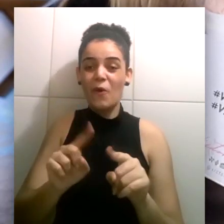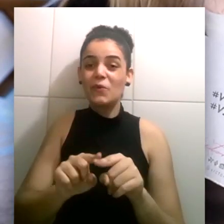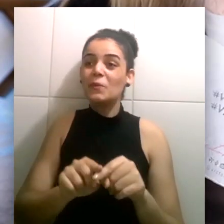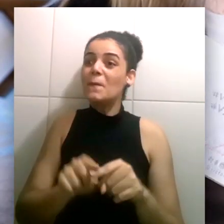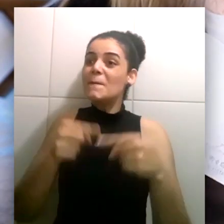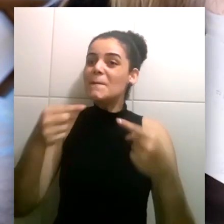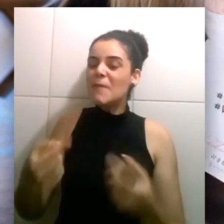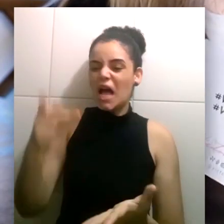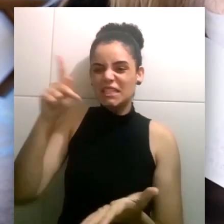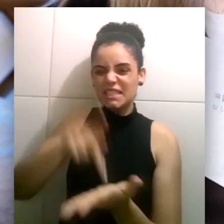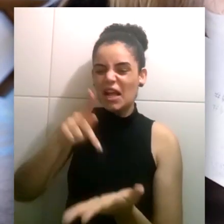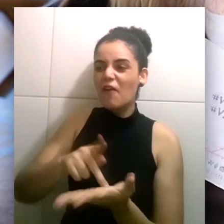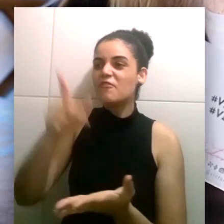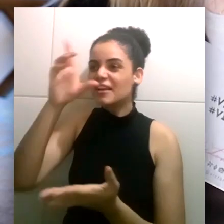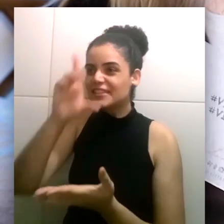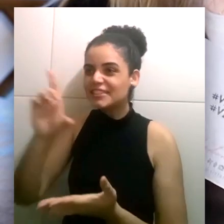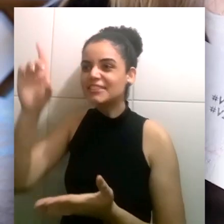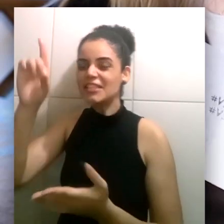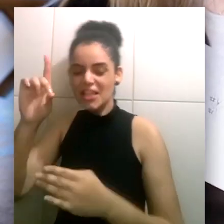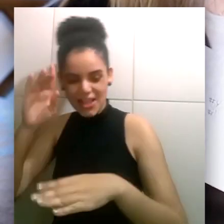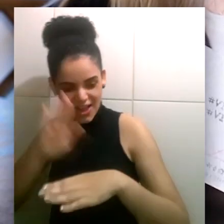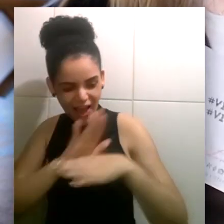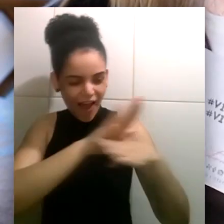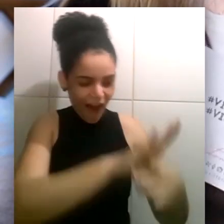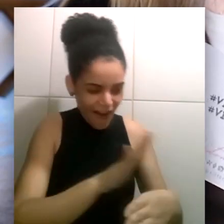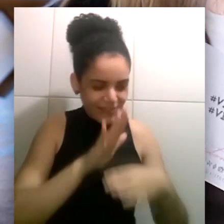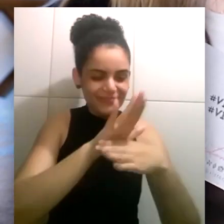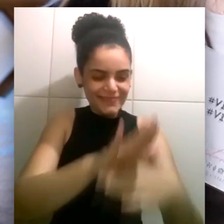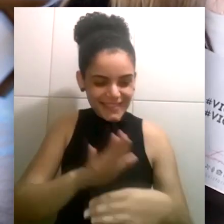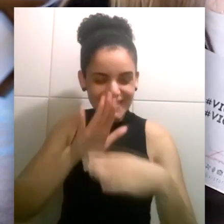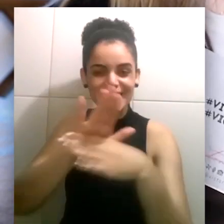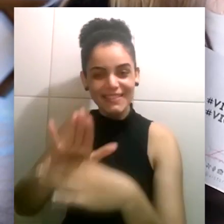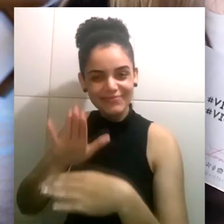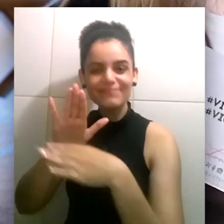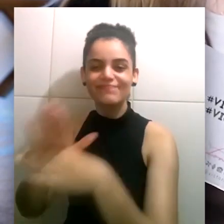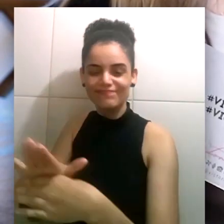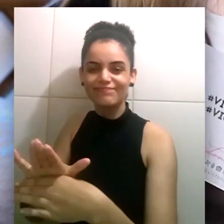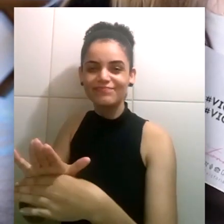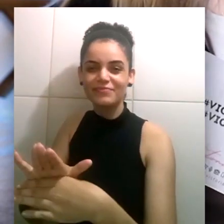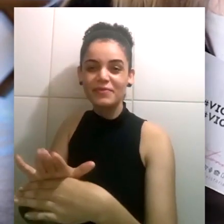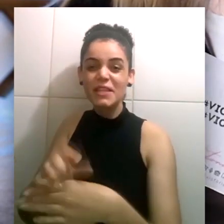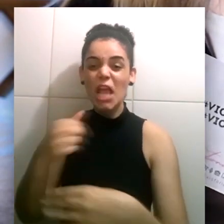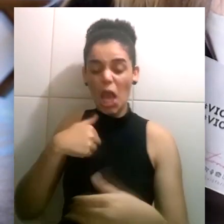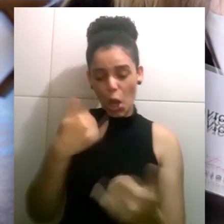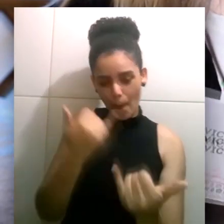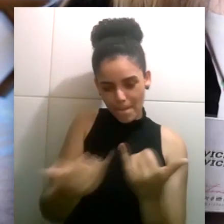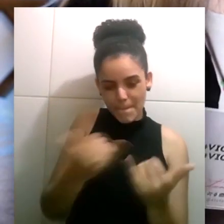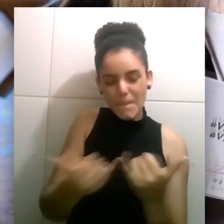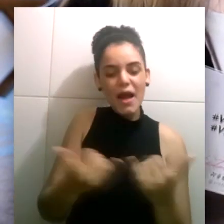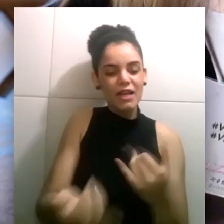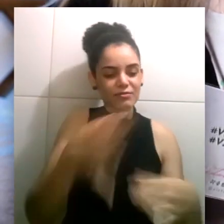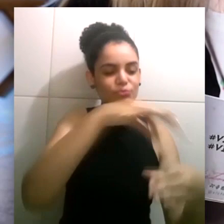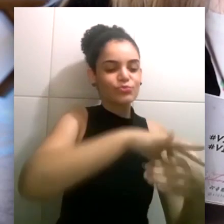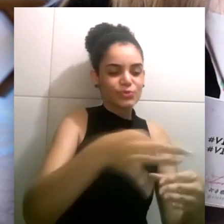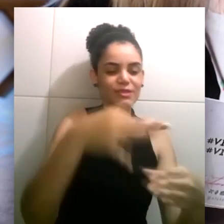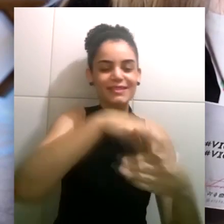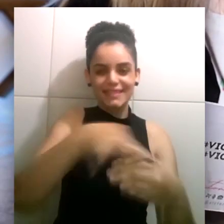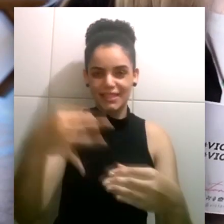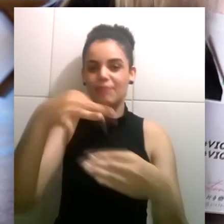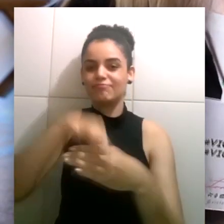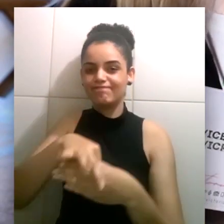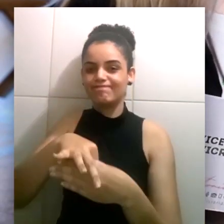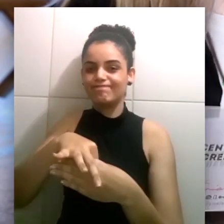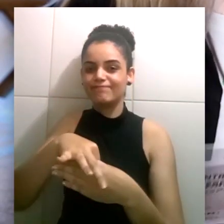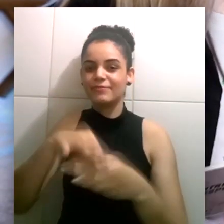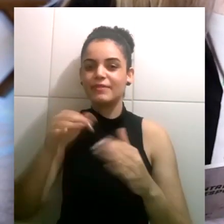eu estava semeando você. Você era a semente. Né? Então, você deixou o marco da sua